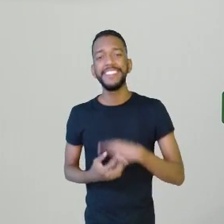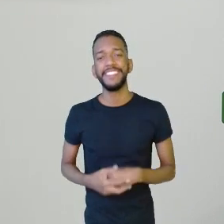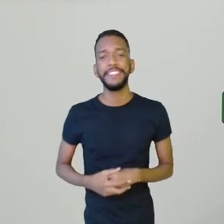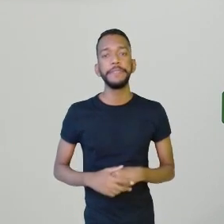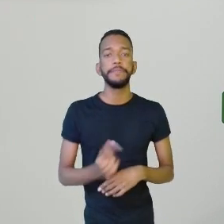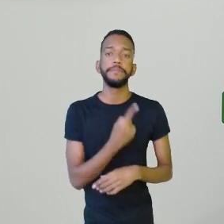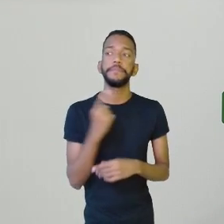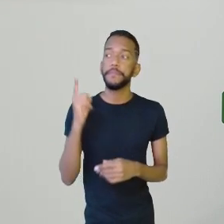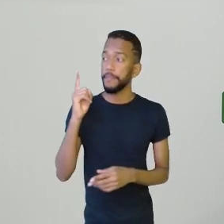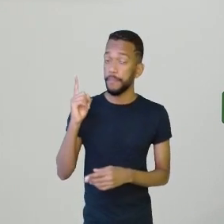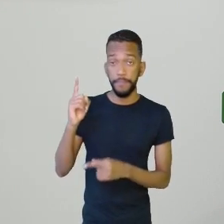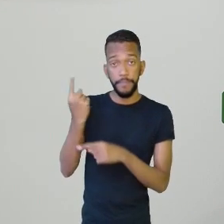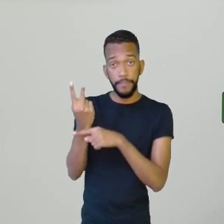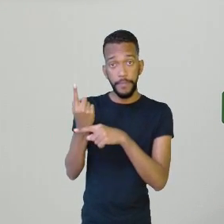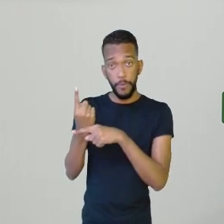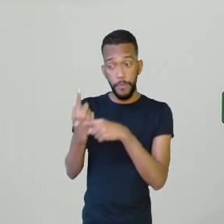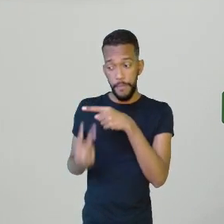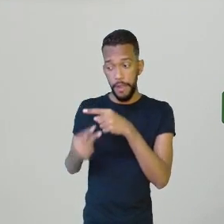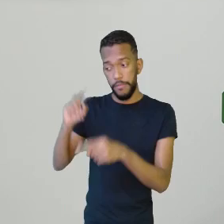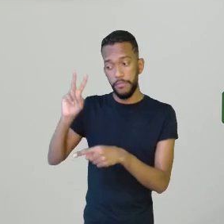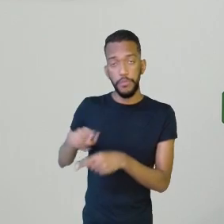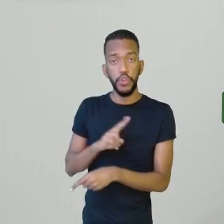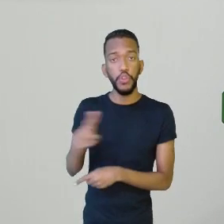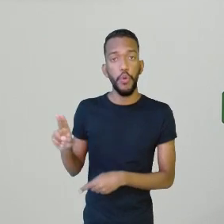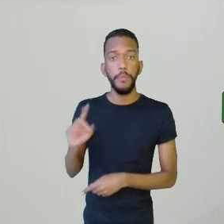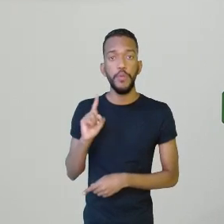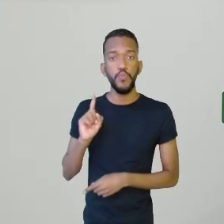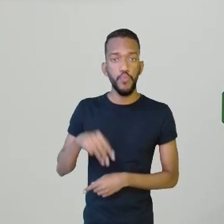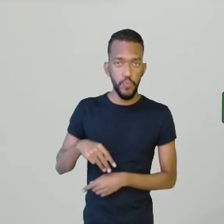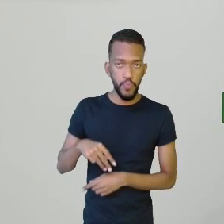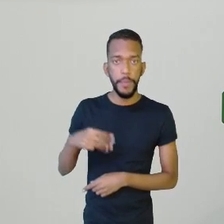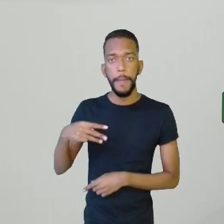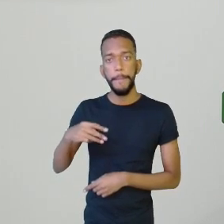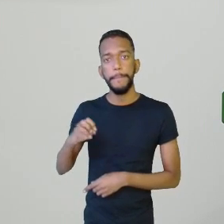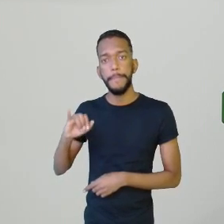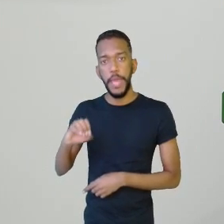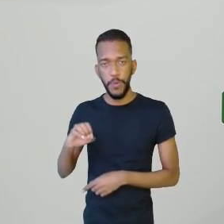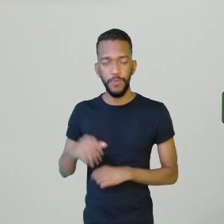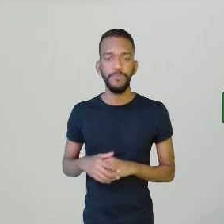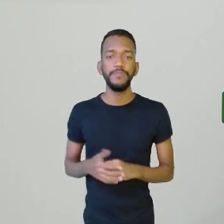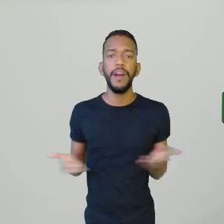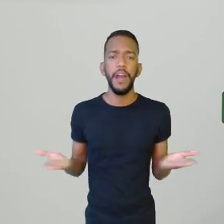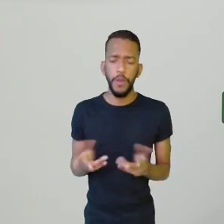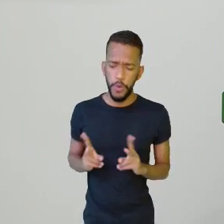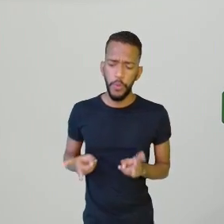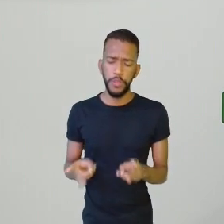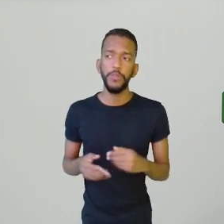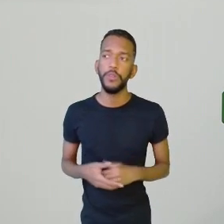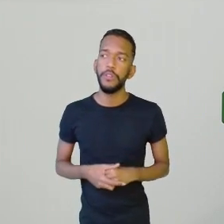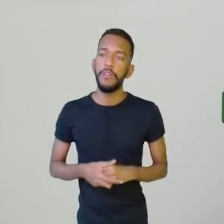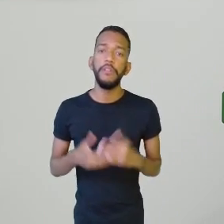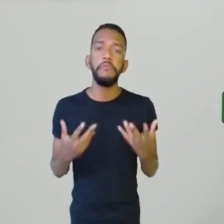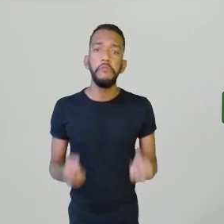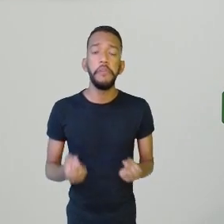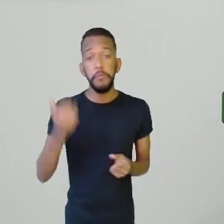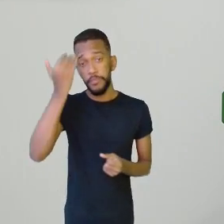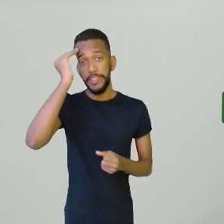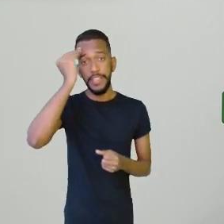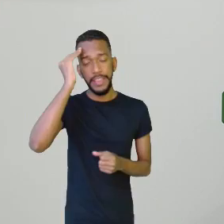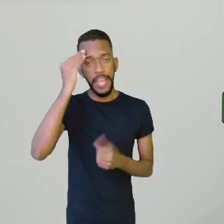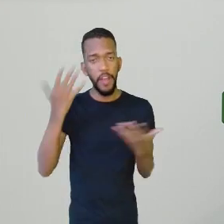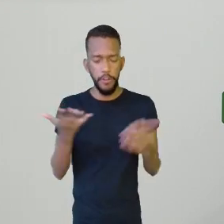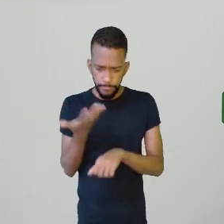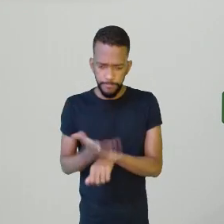esta fração eu leio 1/2. Continuando, vamos compreender na prática como eu